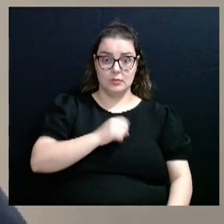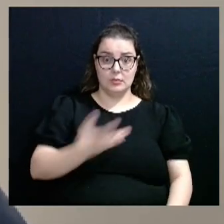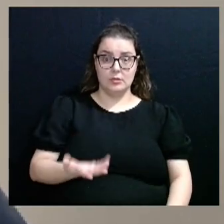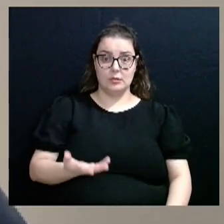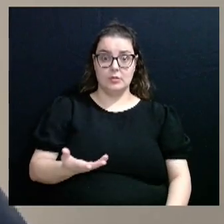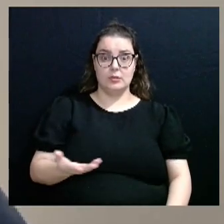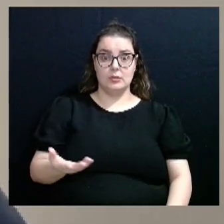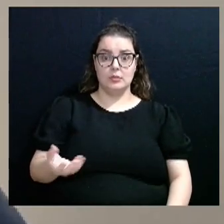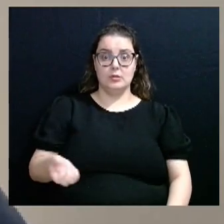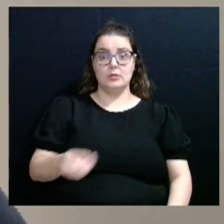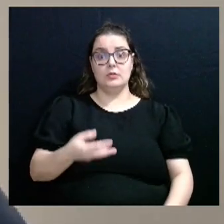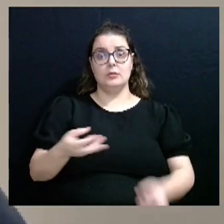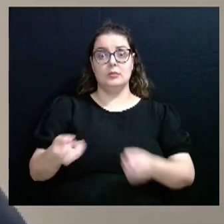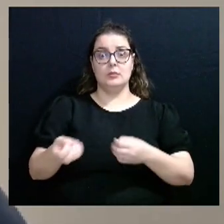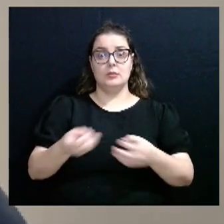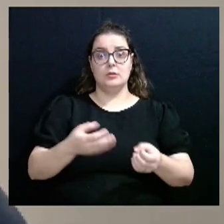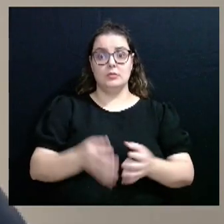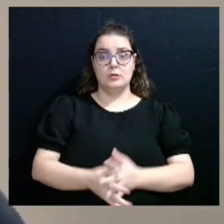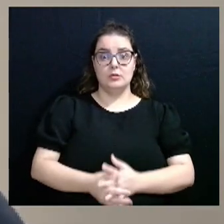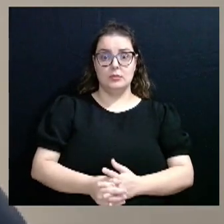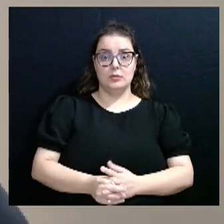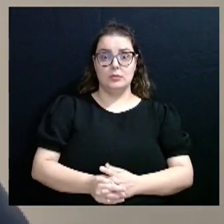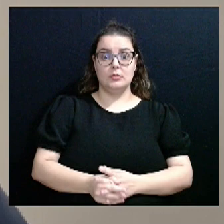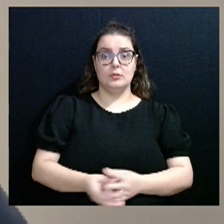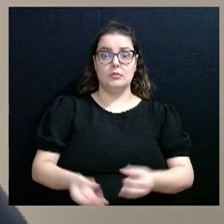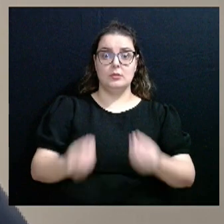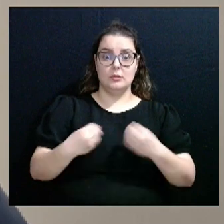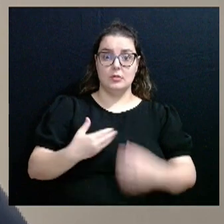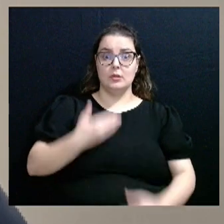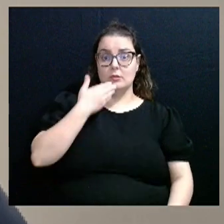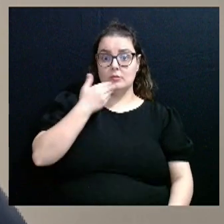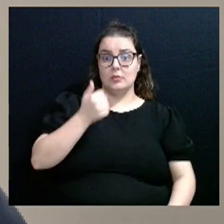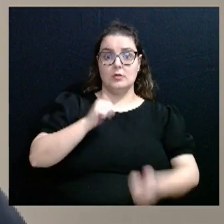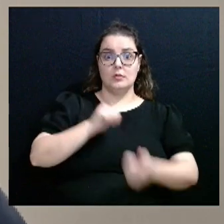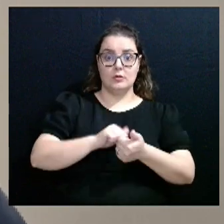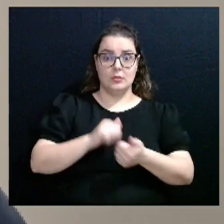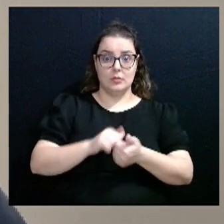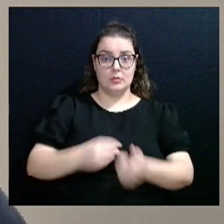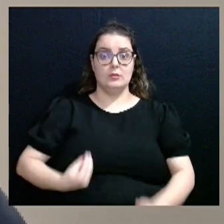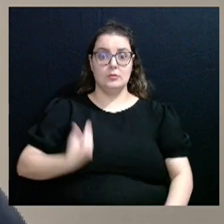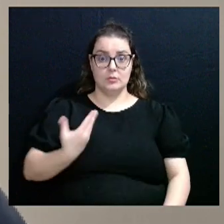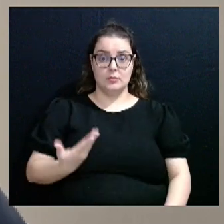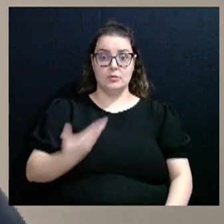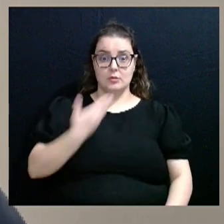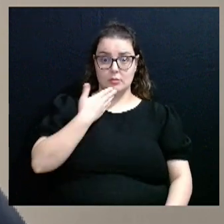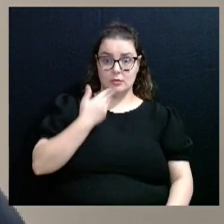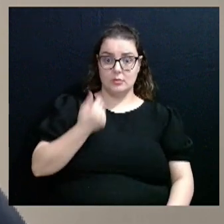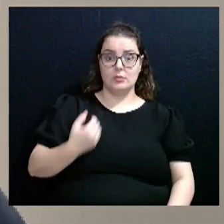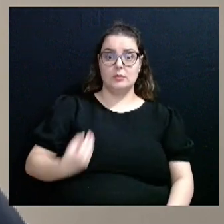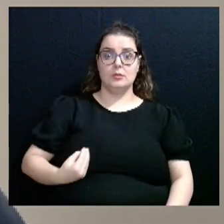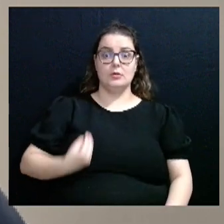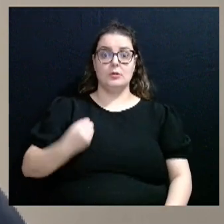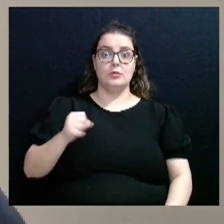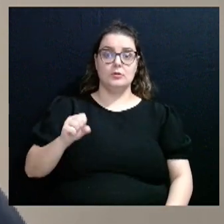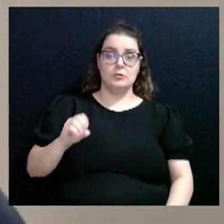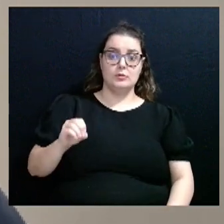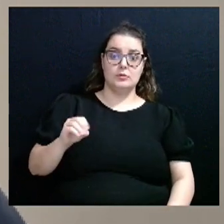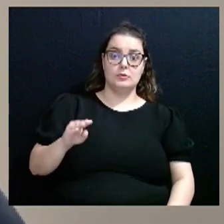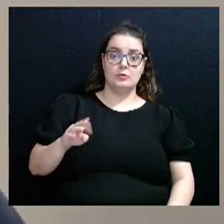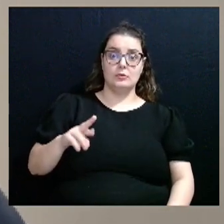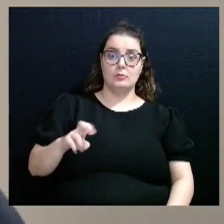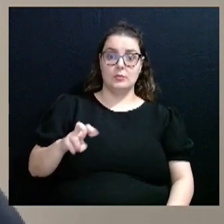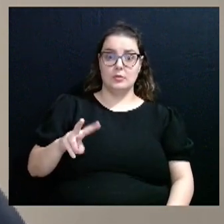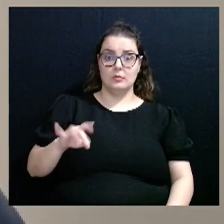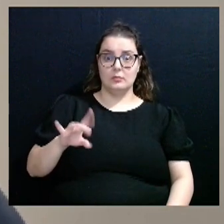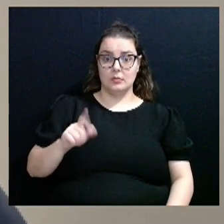né, porque isso traz melhora de qualidade de vida e melhora de sobrevida, de sobrevivência para os nossos pacientes, né,